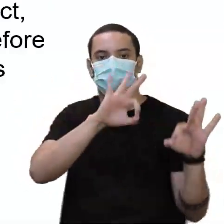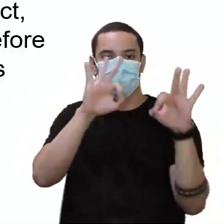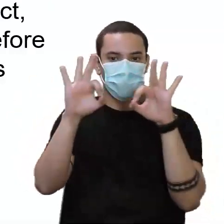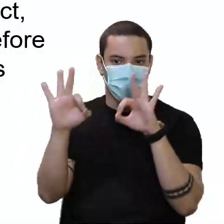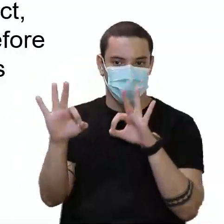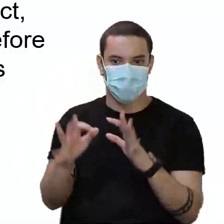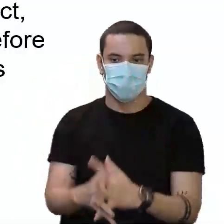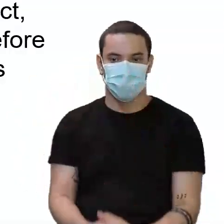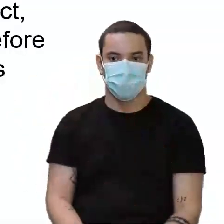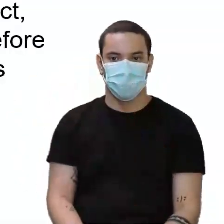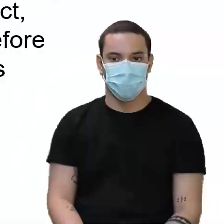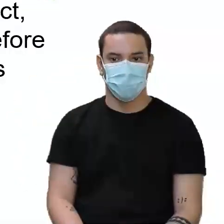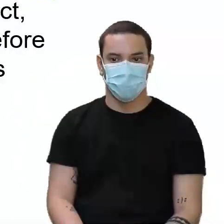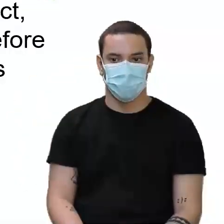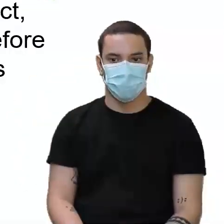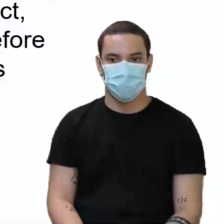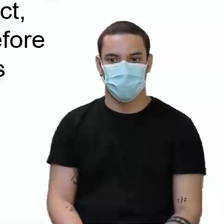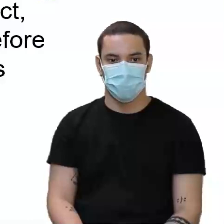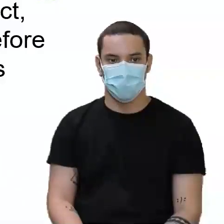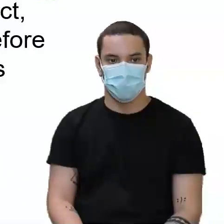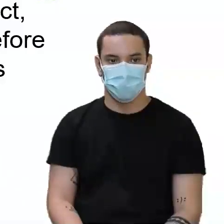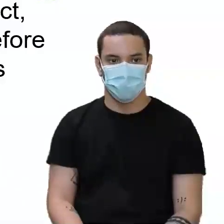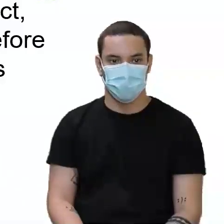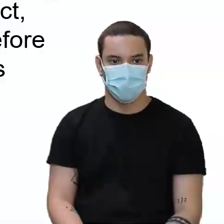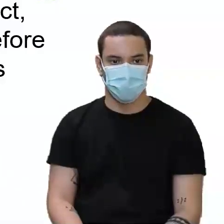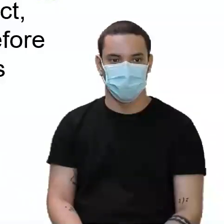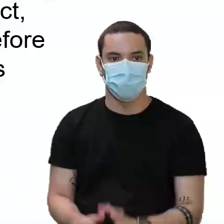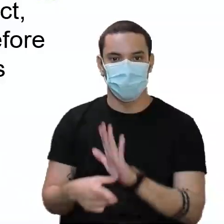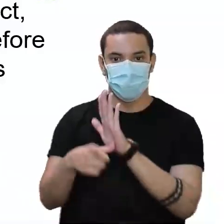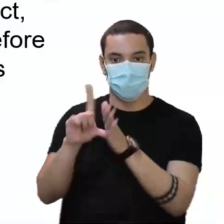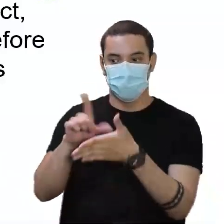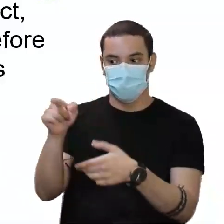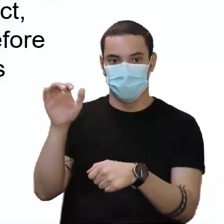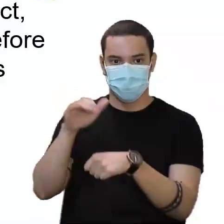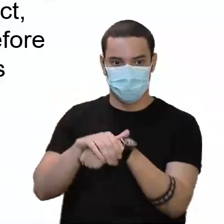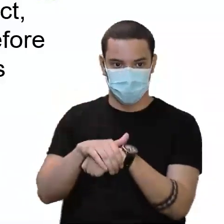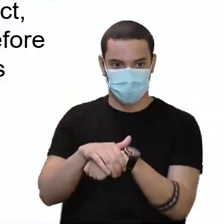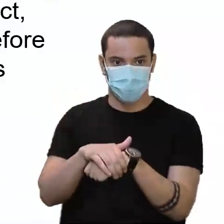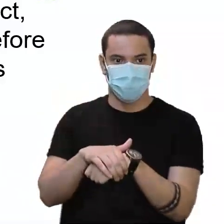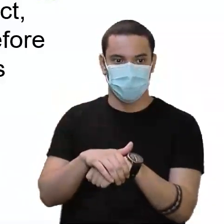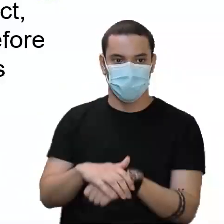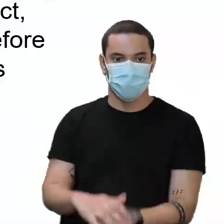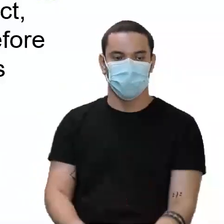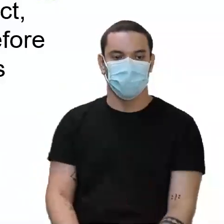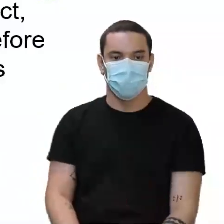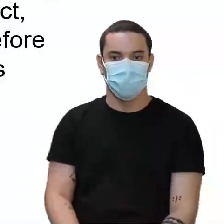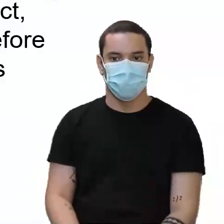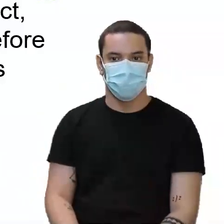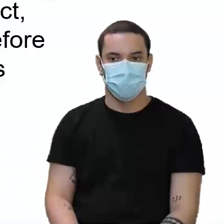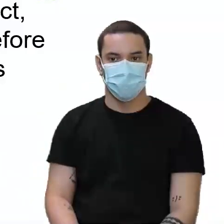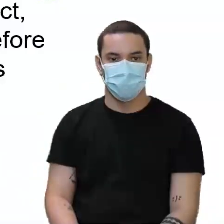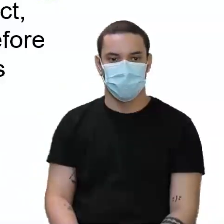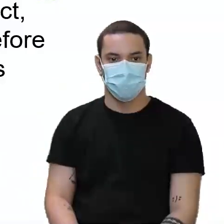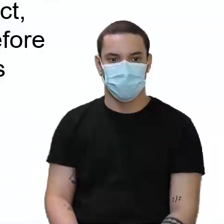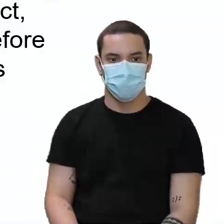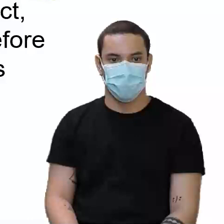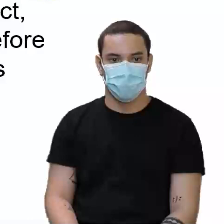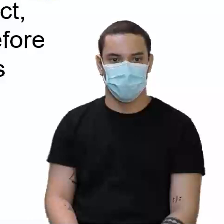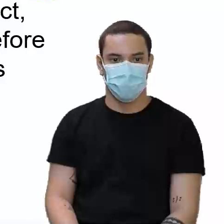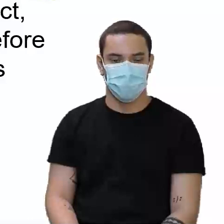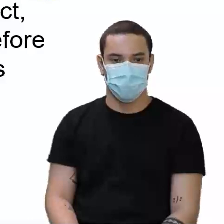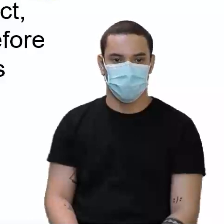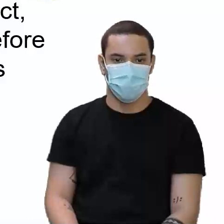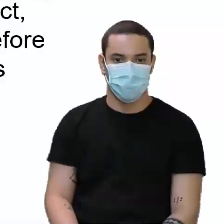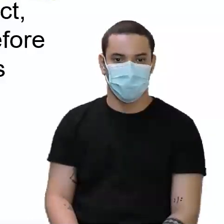Before that night, antes daquela noite, Antes daquela noite, they